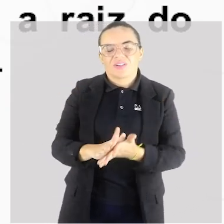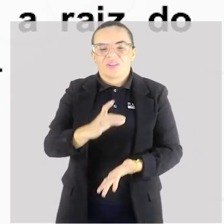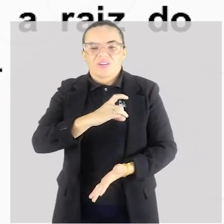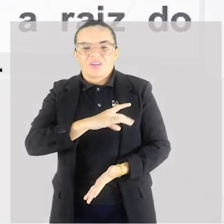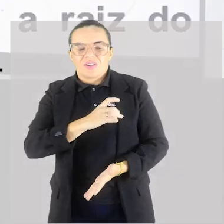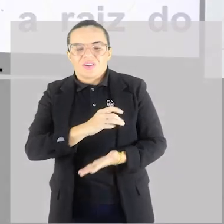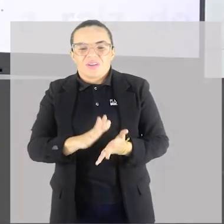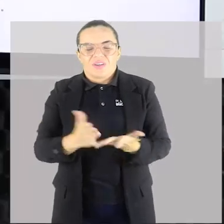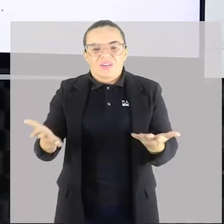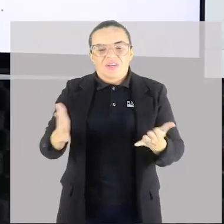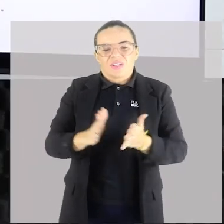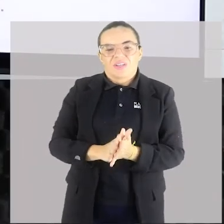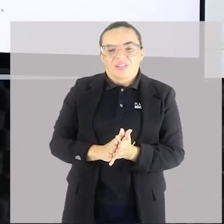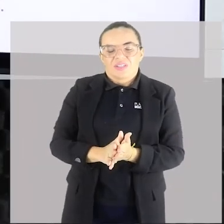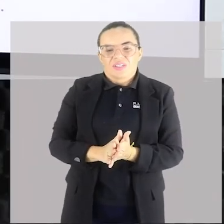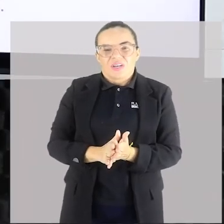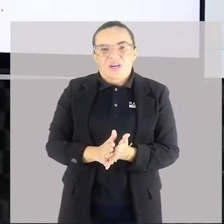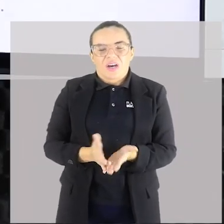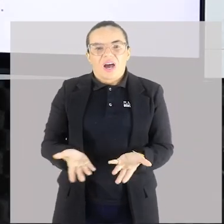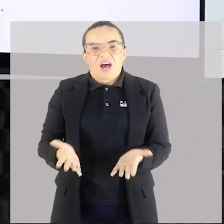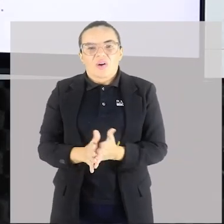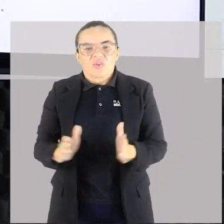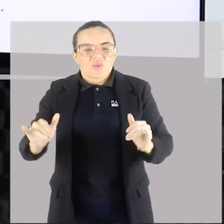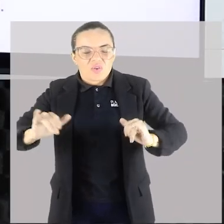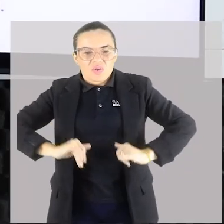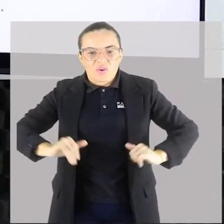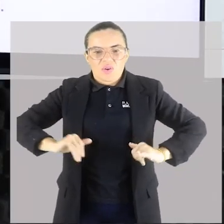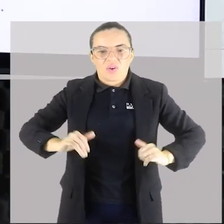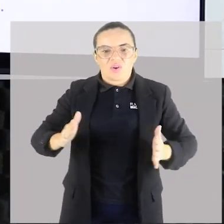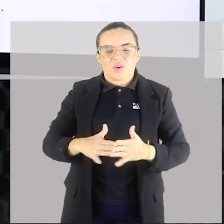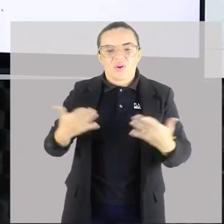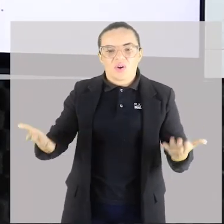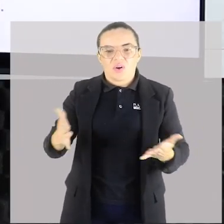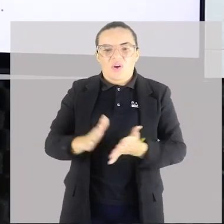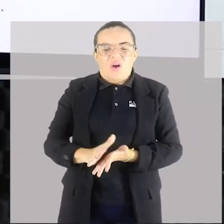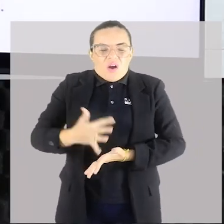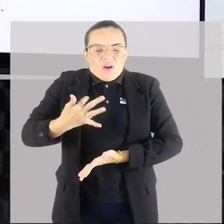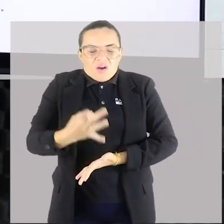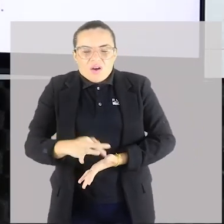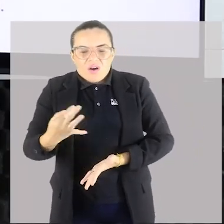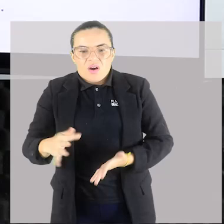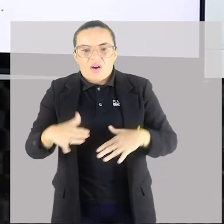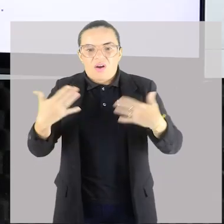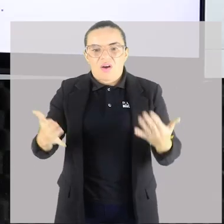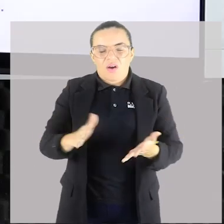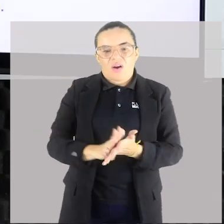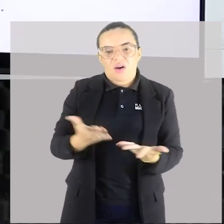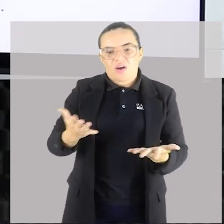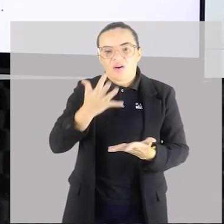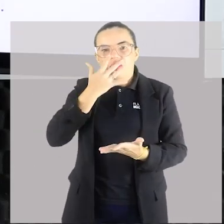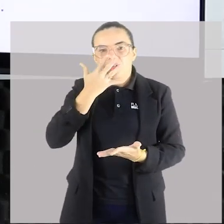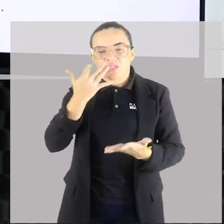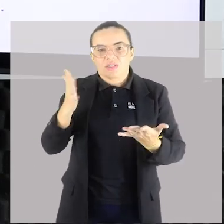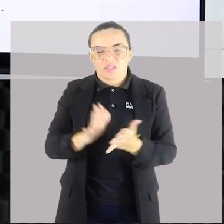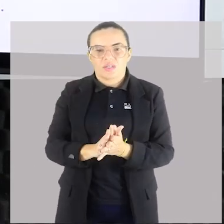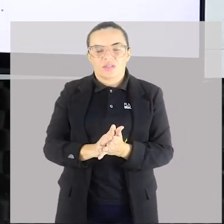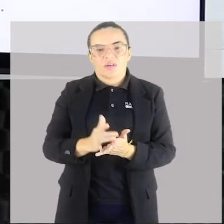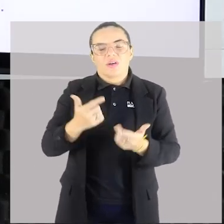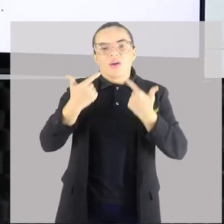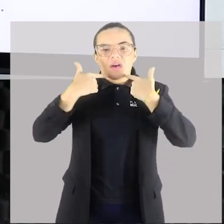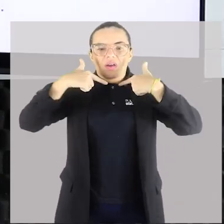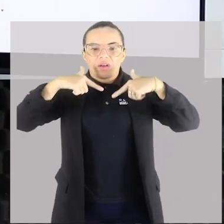são muito mais claras do que você possa imaginar. Lembre-se que as cores têm linguagens visuais, as mais frias, as mais quentes.